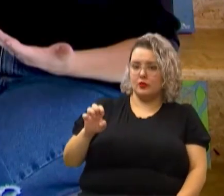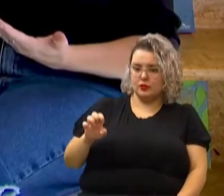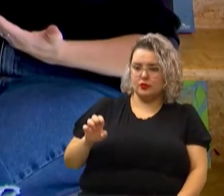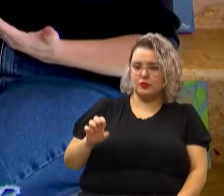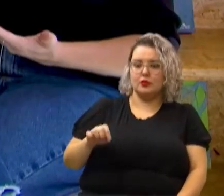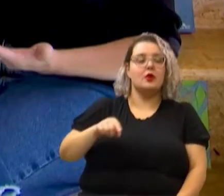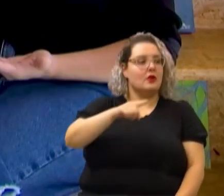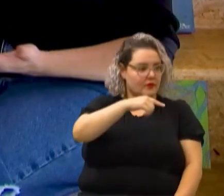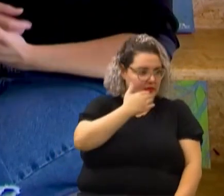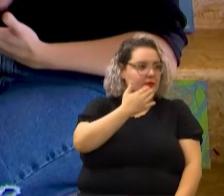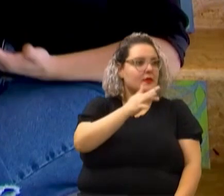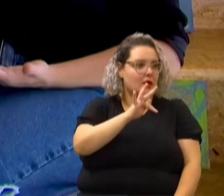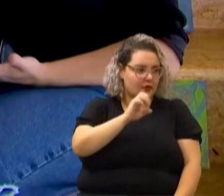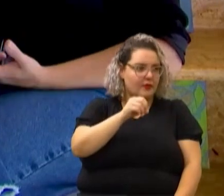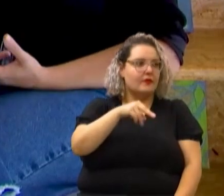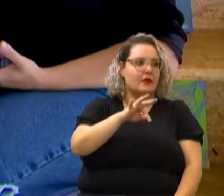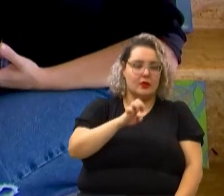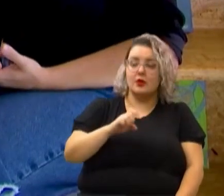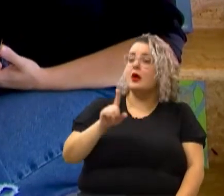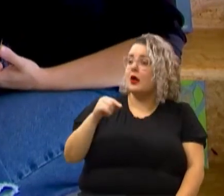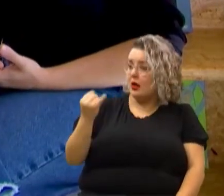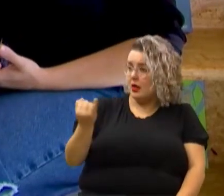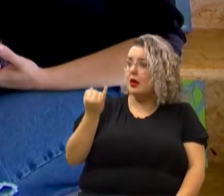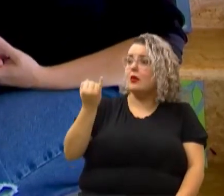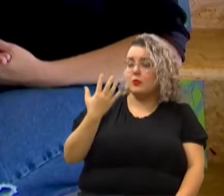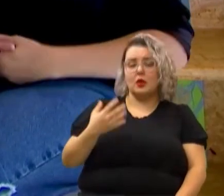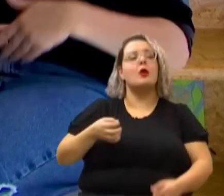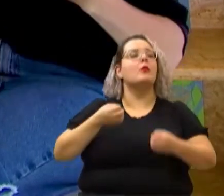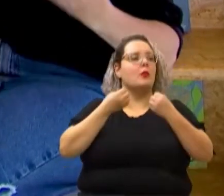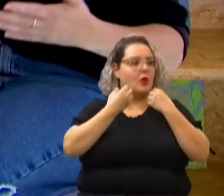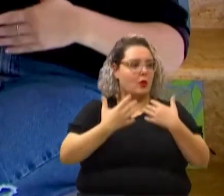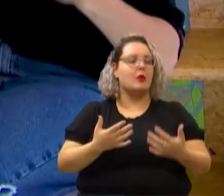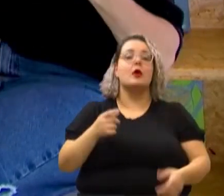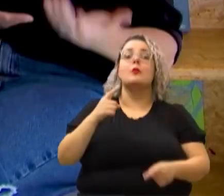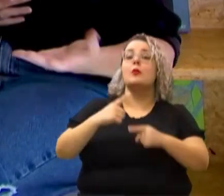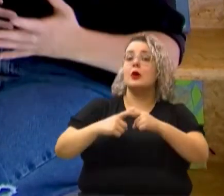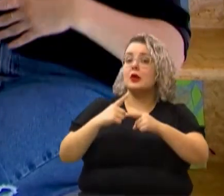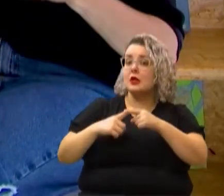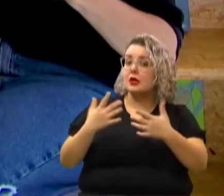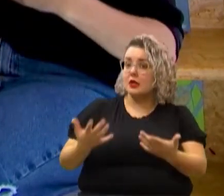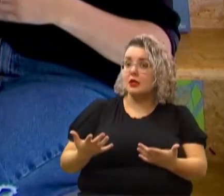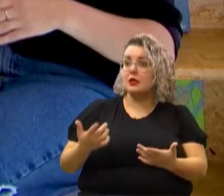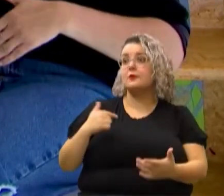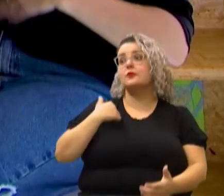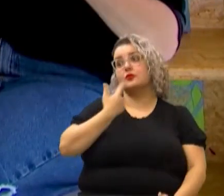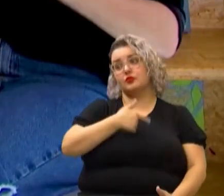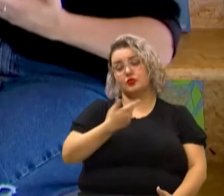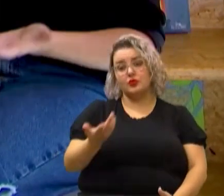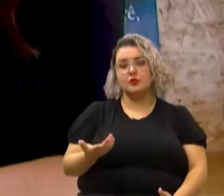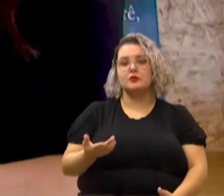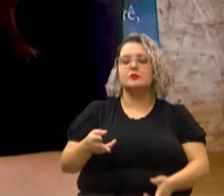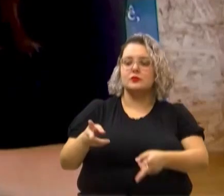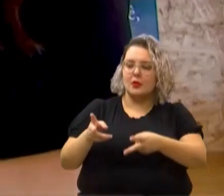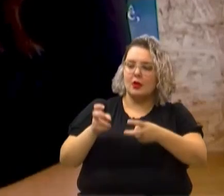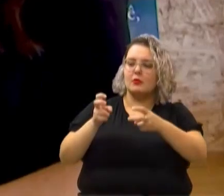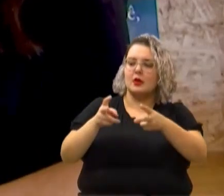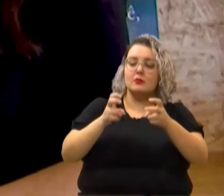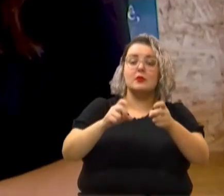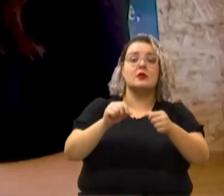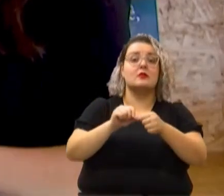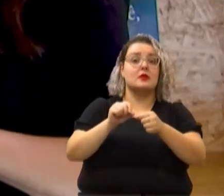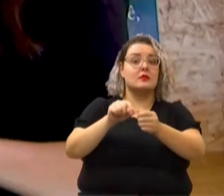quando a gente faz um trabalho de pesquisa é super importante que tenha a fonte porque a gente também vai diagnosticando